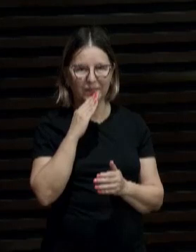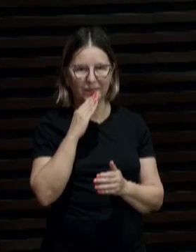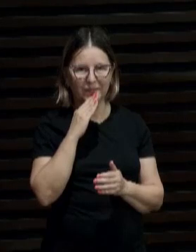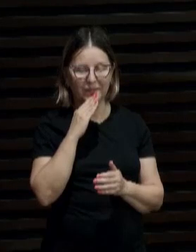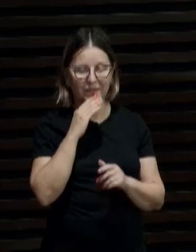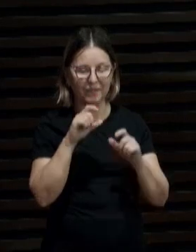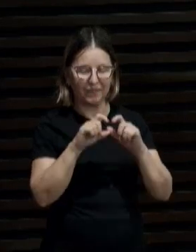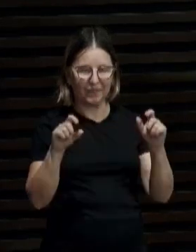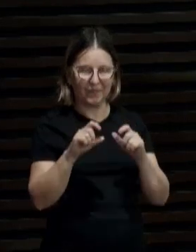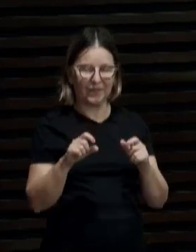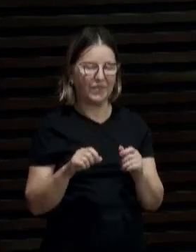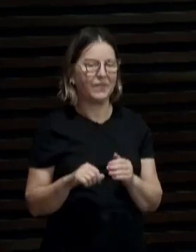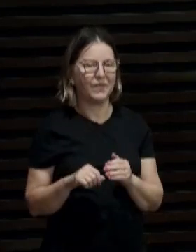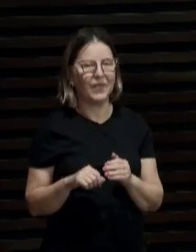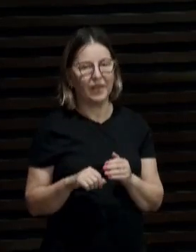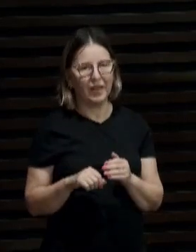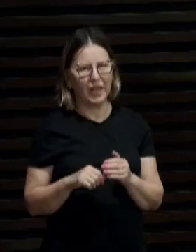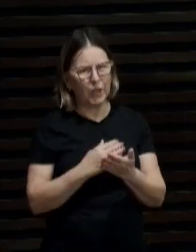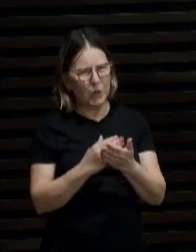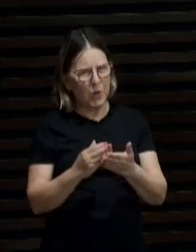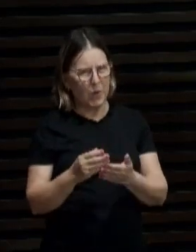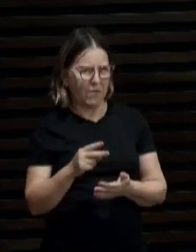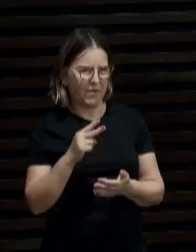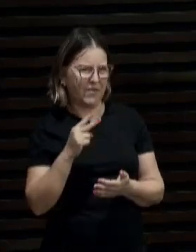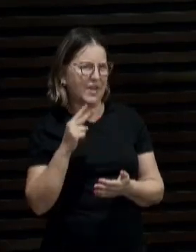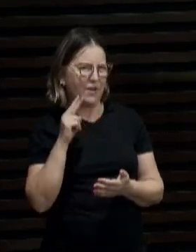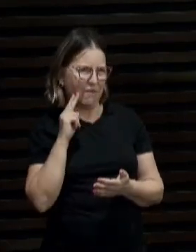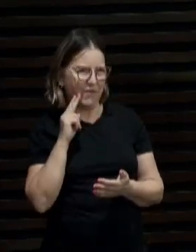Deus. Porque Deus amou o mundo de tal maneira que deu o seu